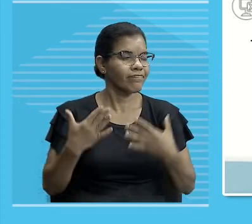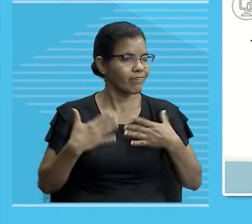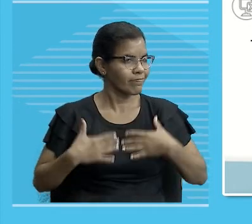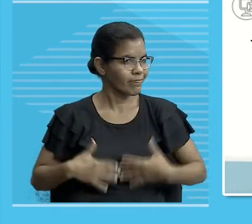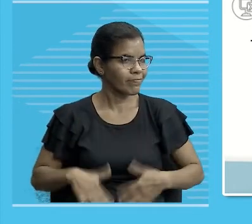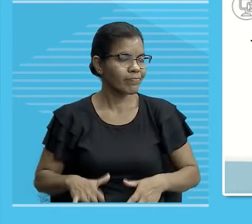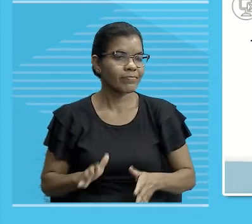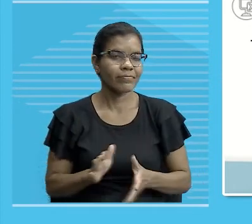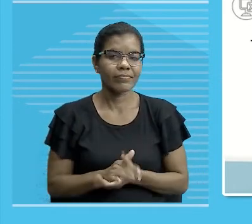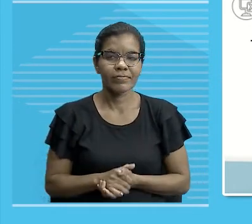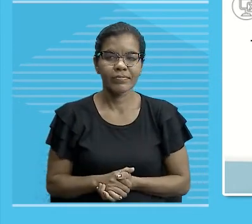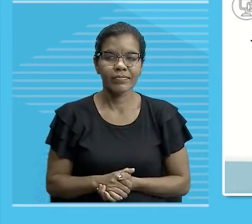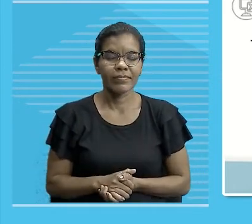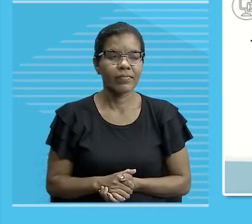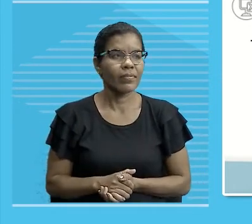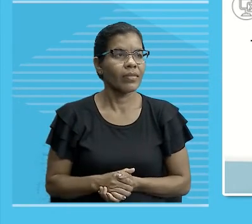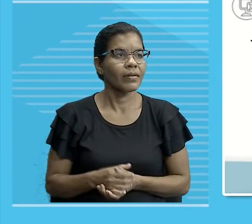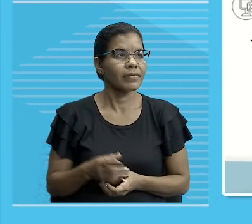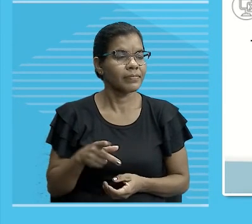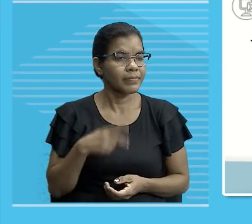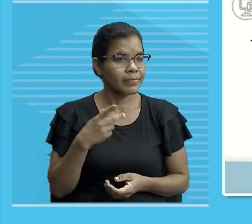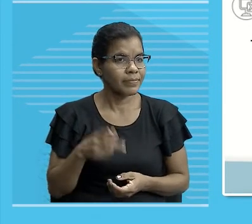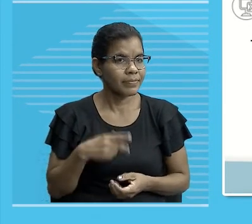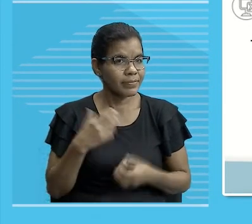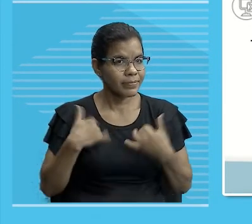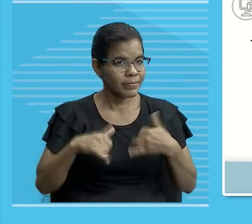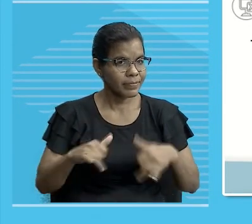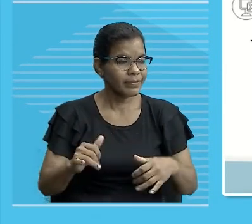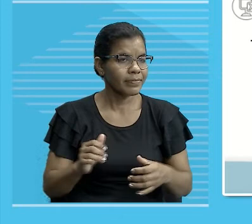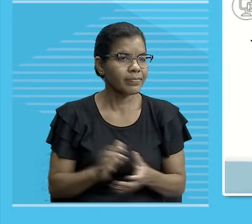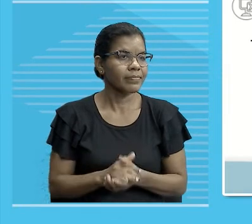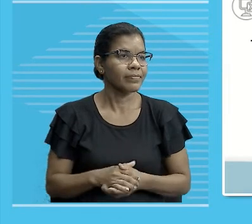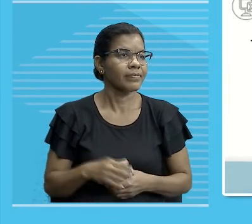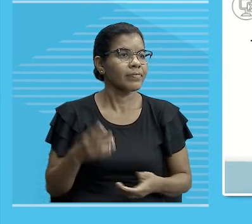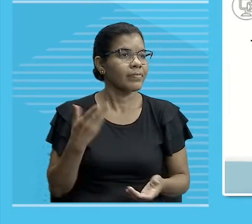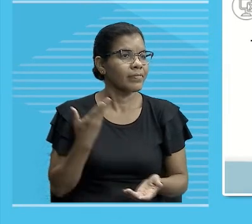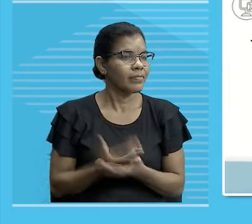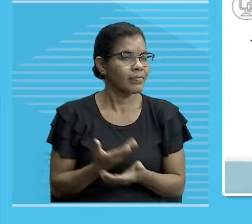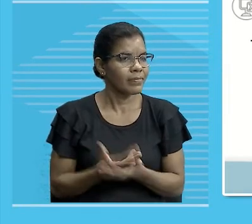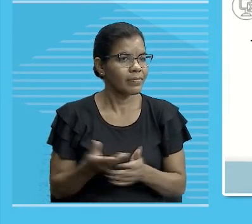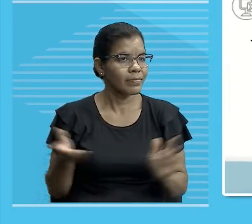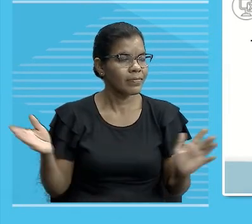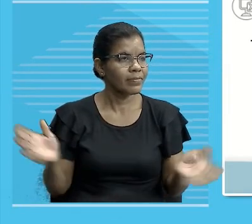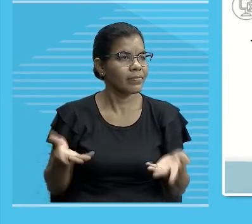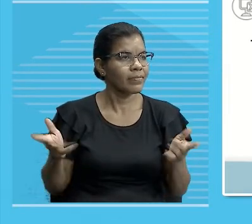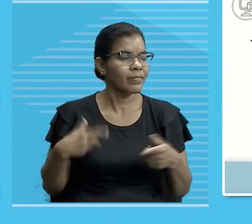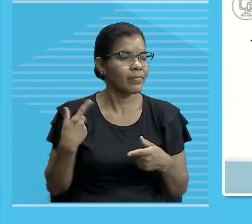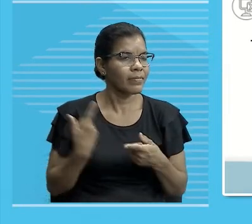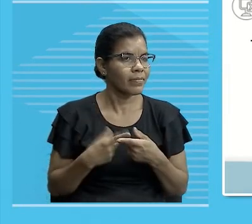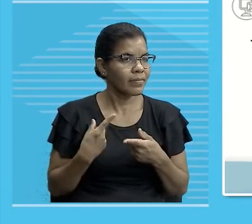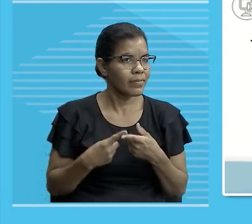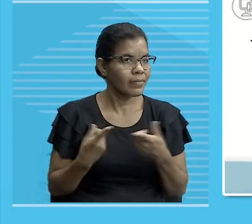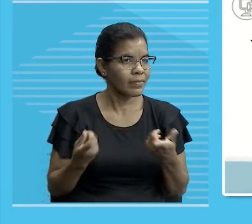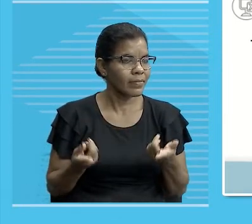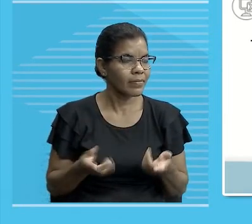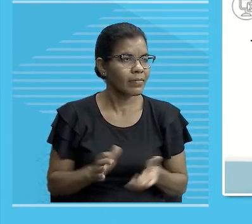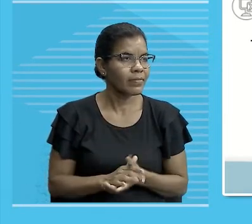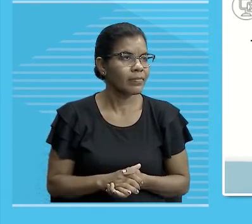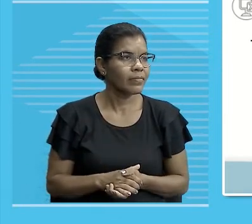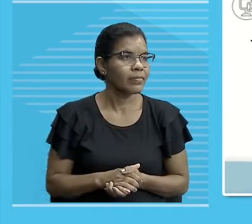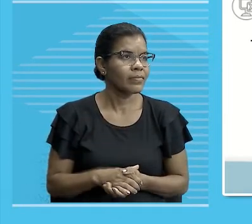tranquila. Eu avisei, já falei para vocês na nossa aula de hoje o porquê disso. Então,